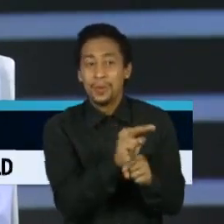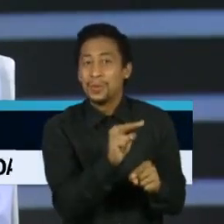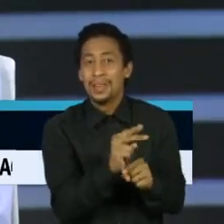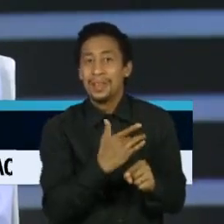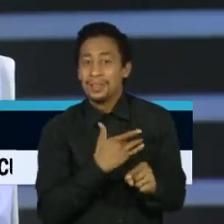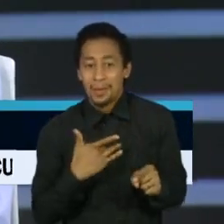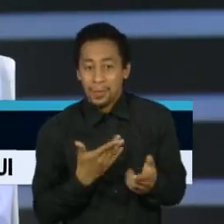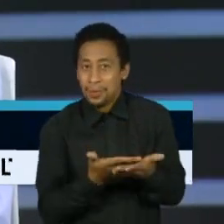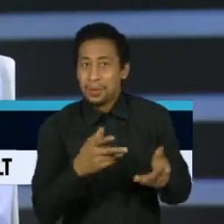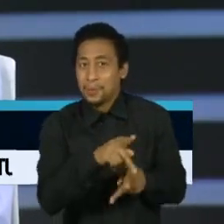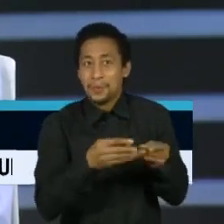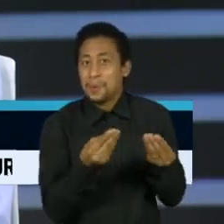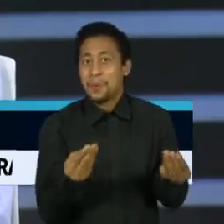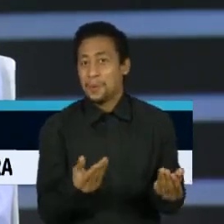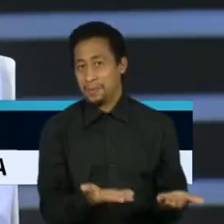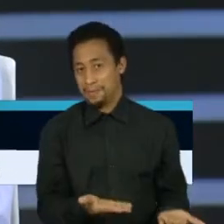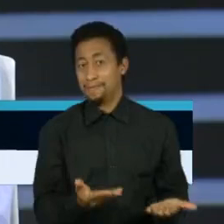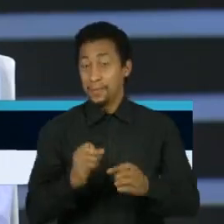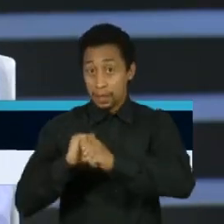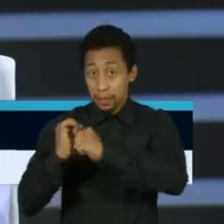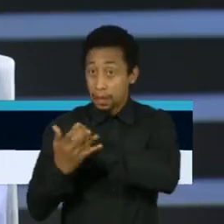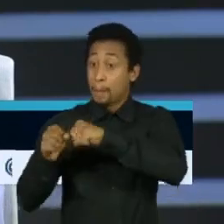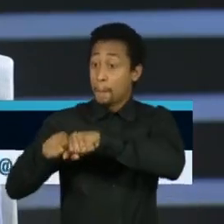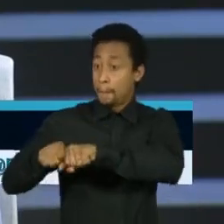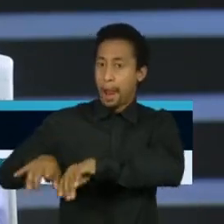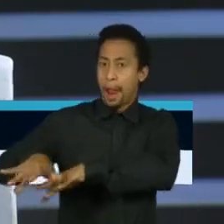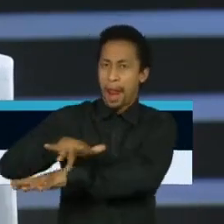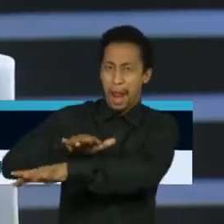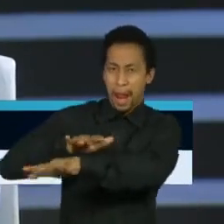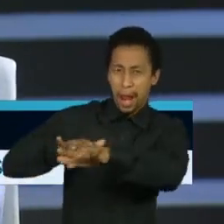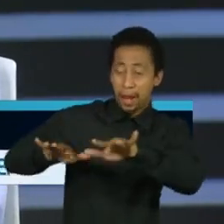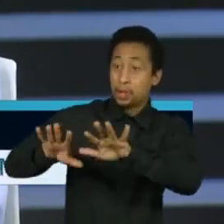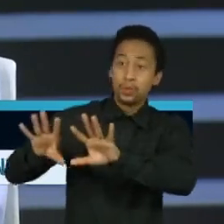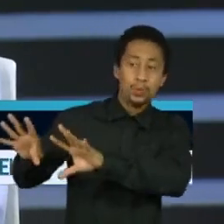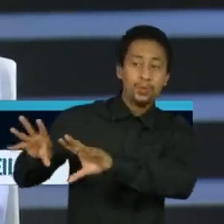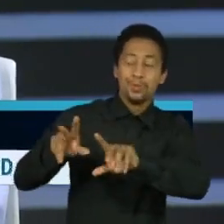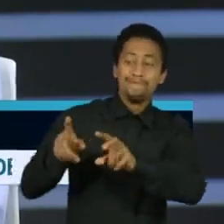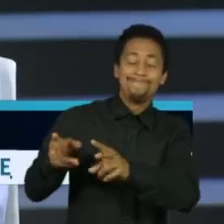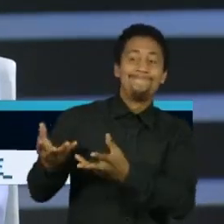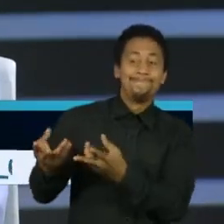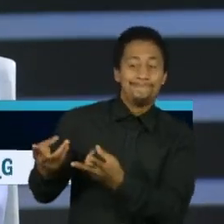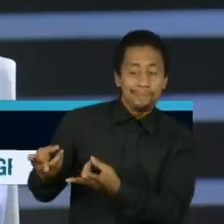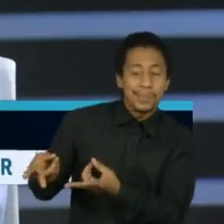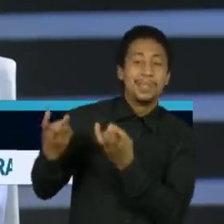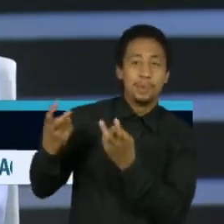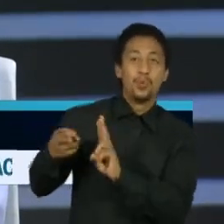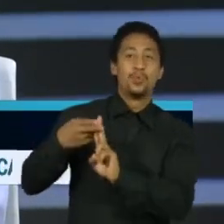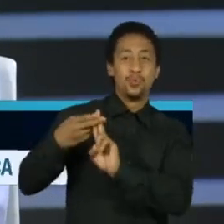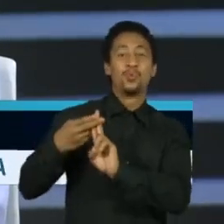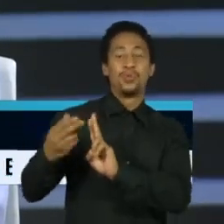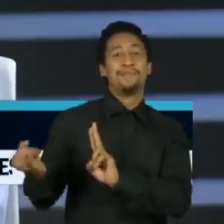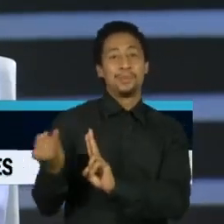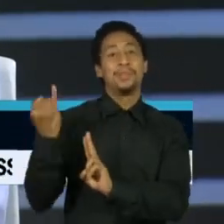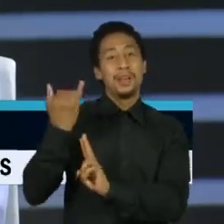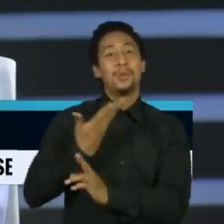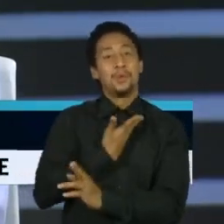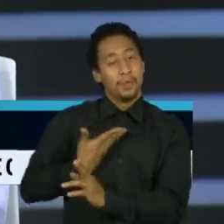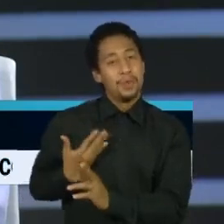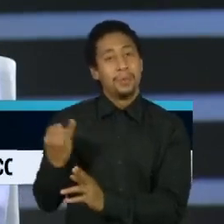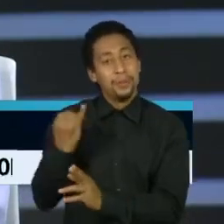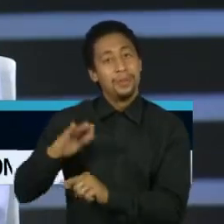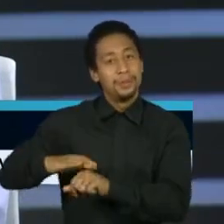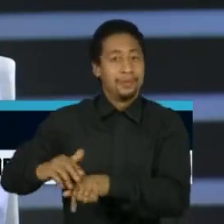Covid trouxe uma lição, ou confirmou uma lição, que é a importância do papel do Estado em determinadas matérias. Eu acho que